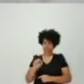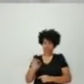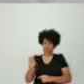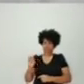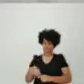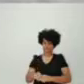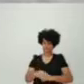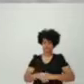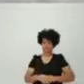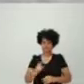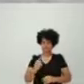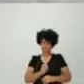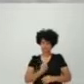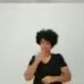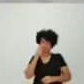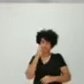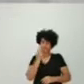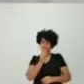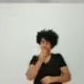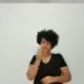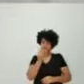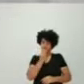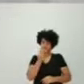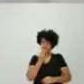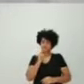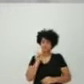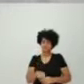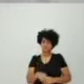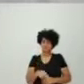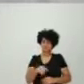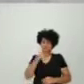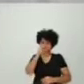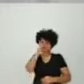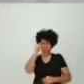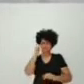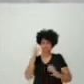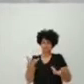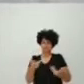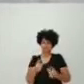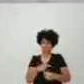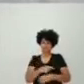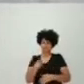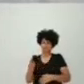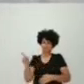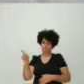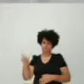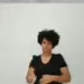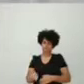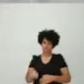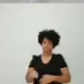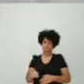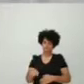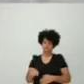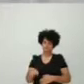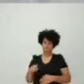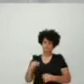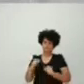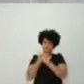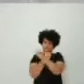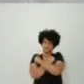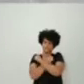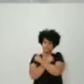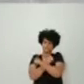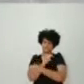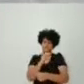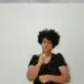chance de dar de dar certo é tremenda pelas pessoas maravilhosas que eles são então um grande abraço ao Carlos Roberto de